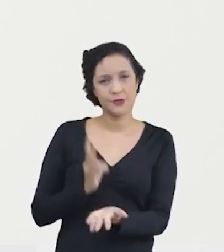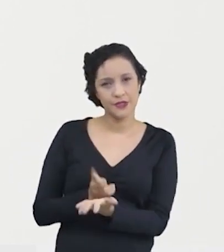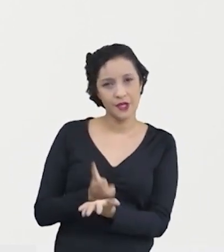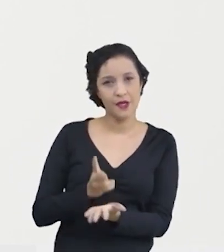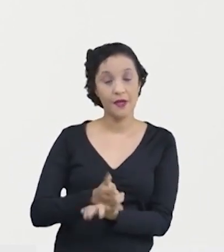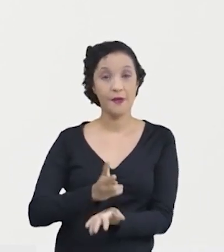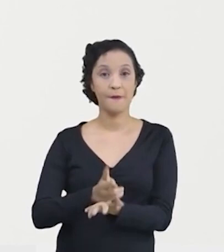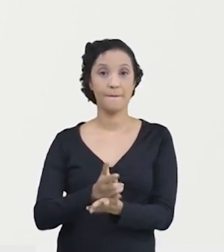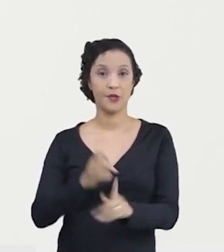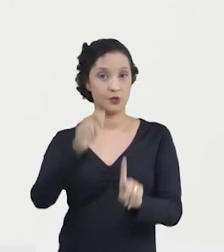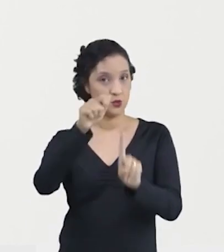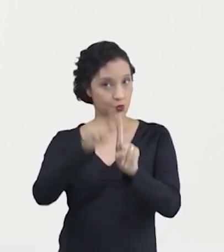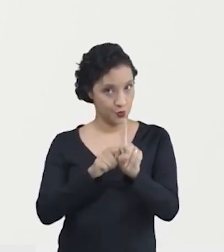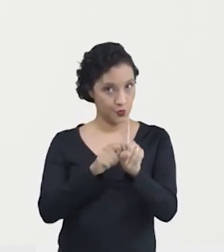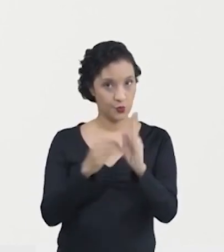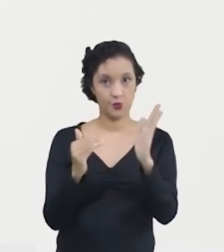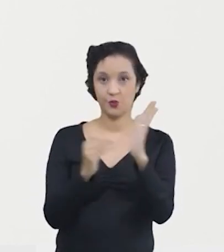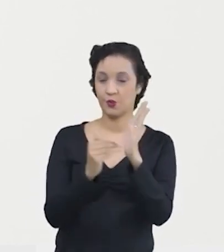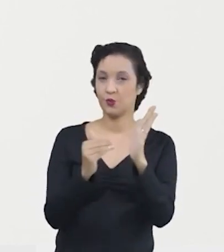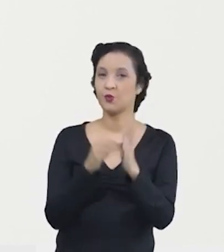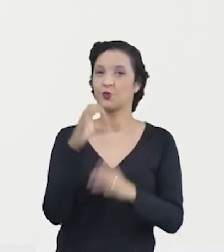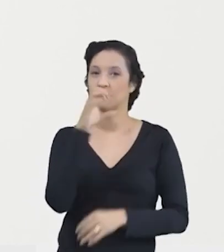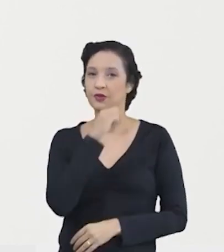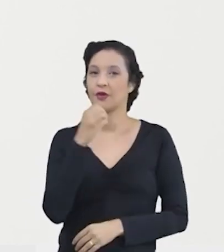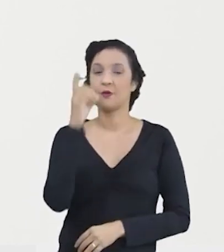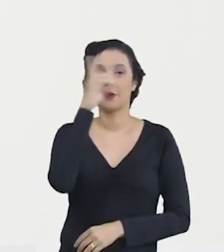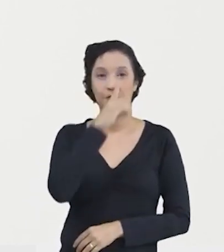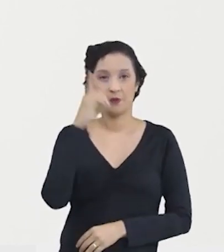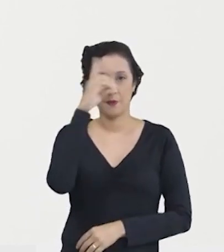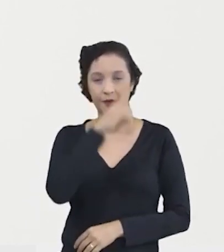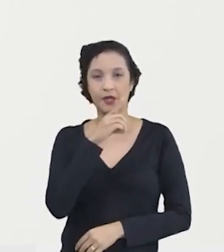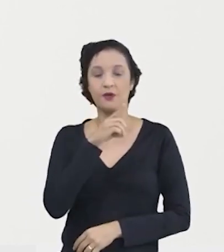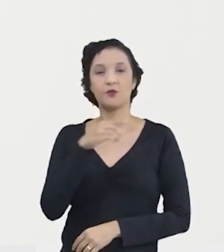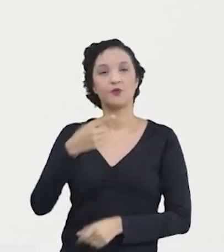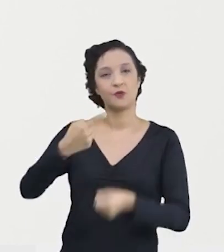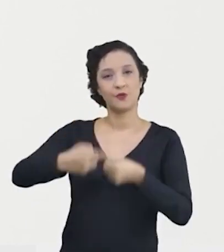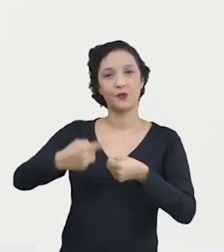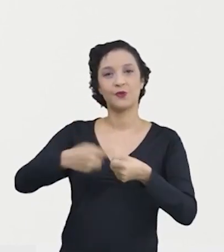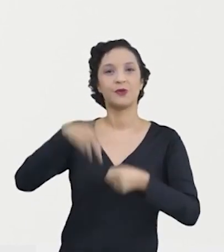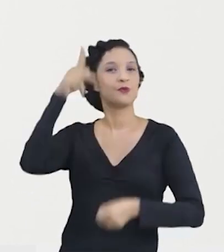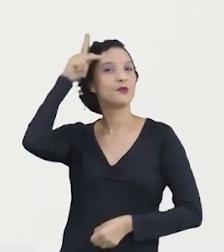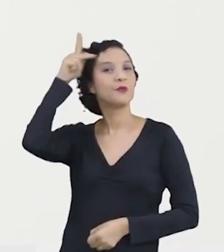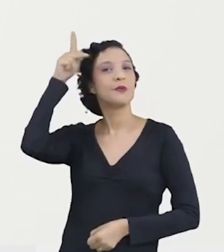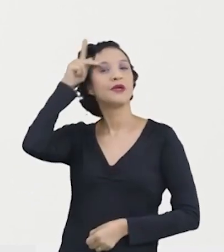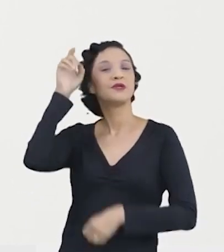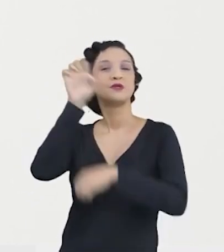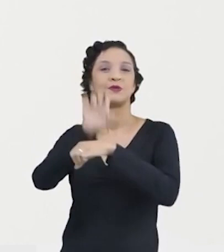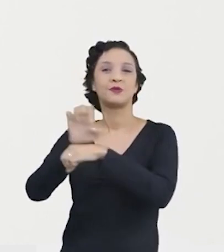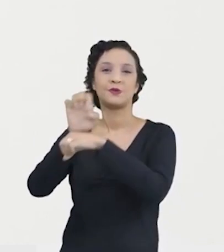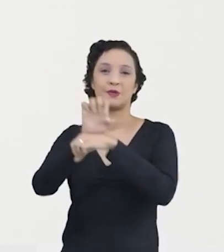de junho, na cidade de Parintins, no estado brasileiro do Amazonas.